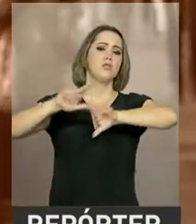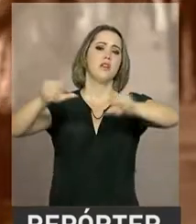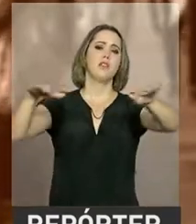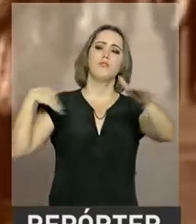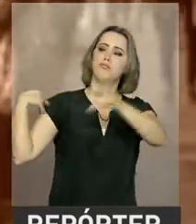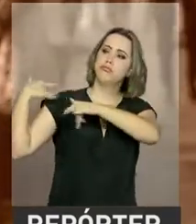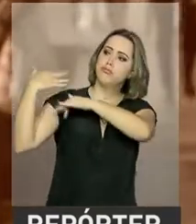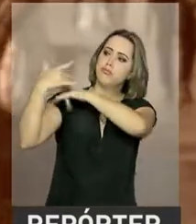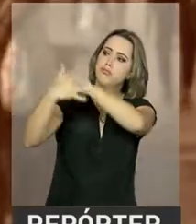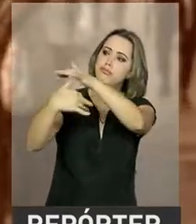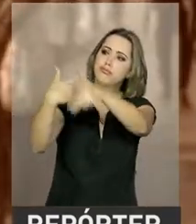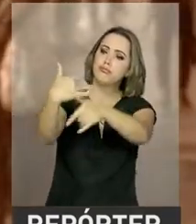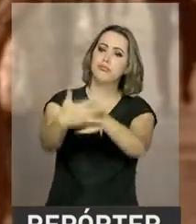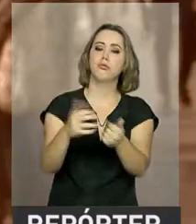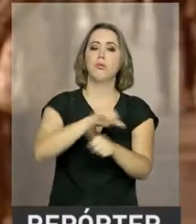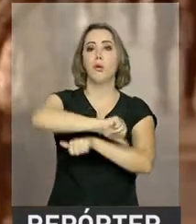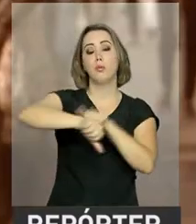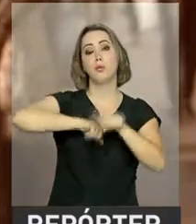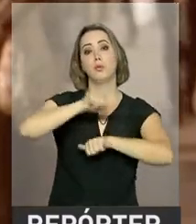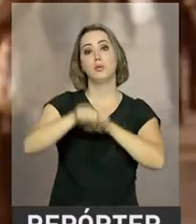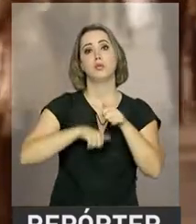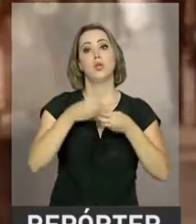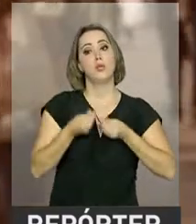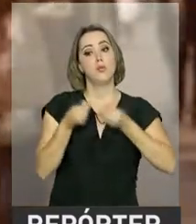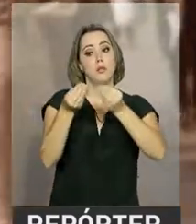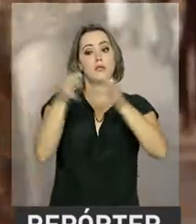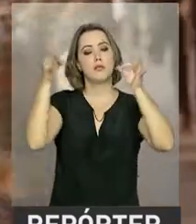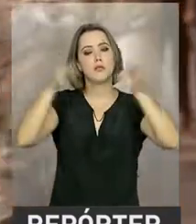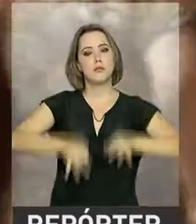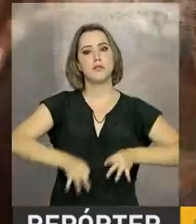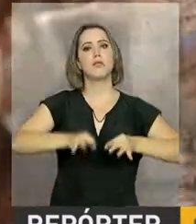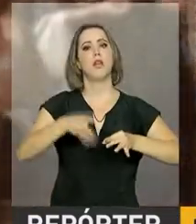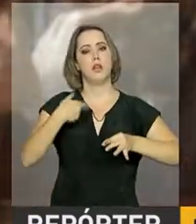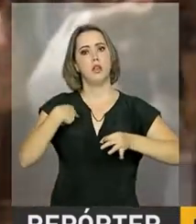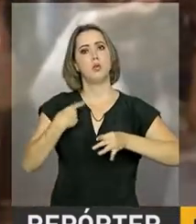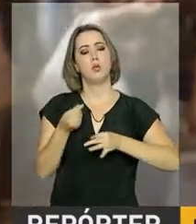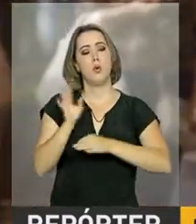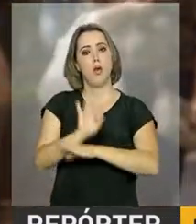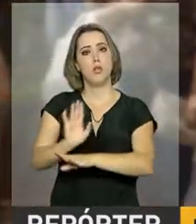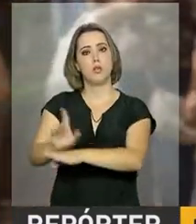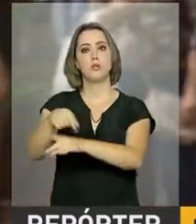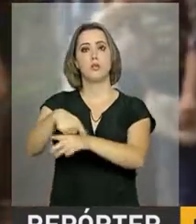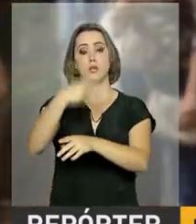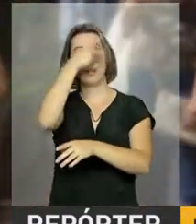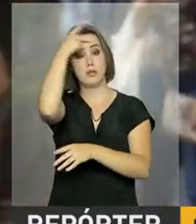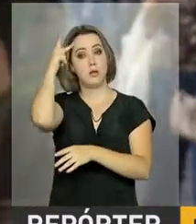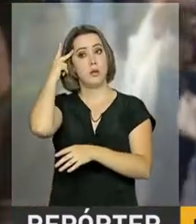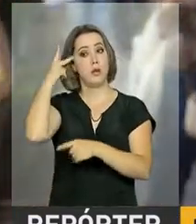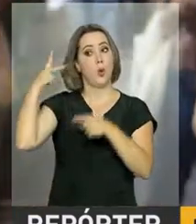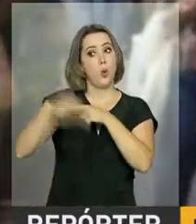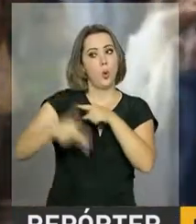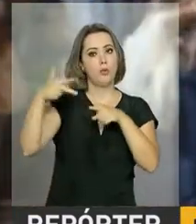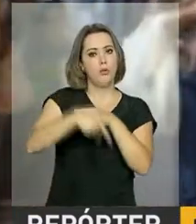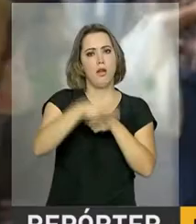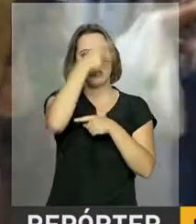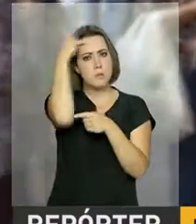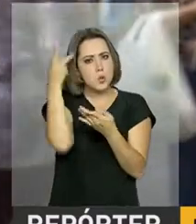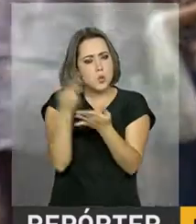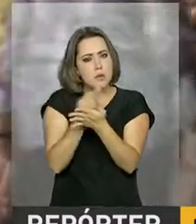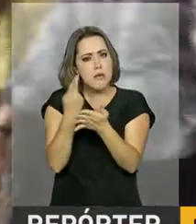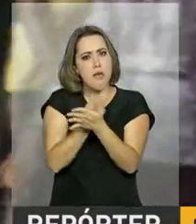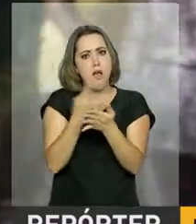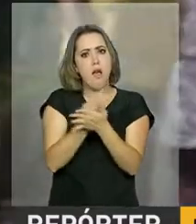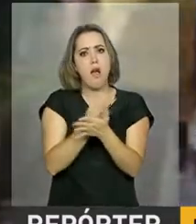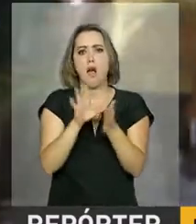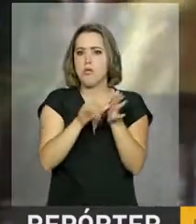30 anos e para continuar garantindo esse benefício a quem precisa e dificultar a vida dos fraudadores, o Ministério do Trabalho mergulhou